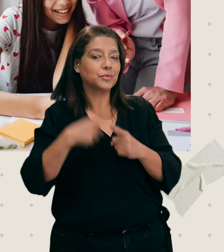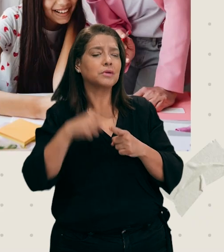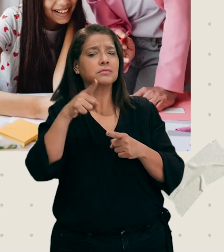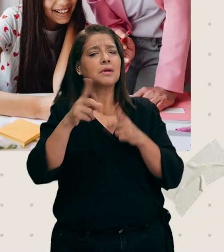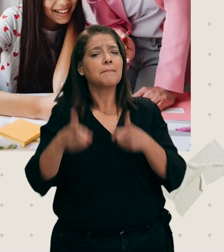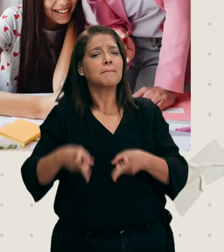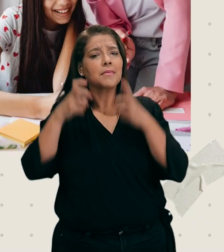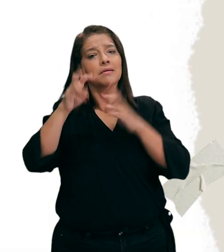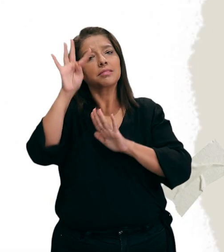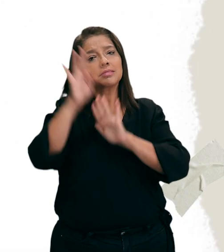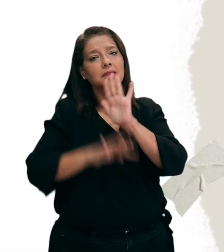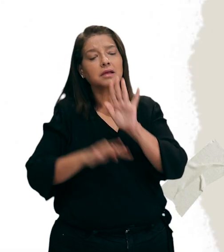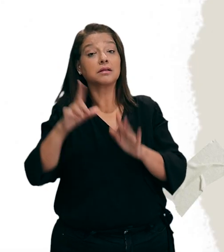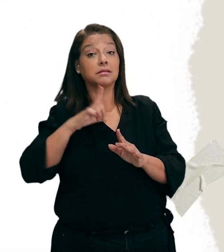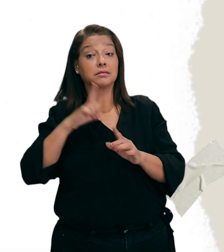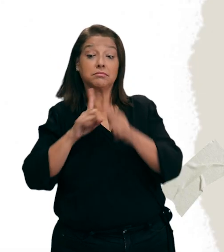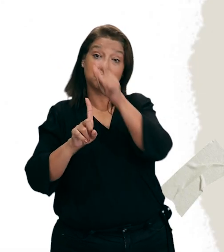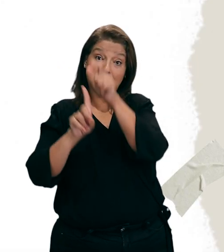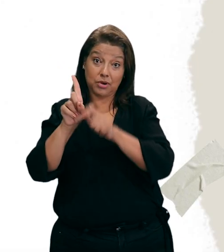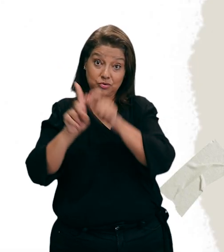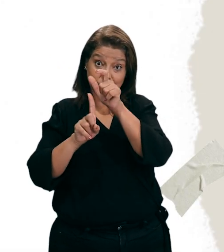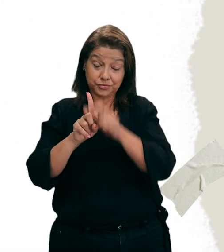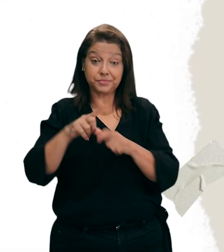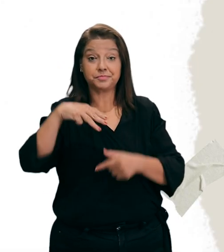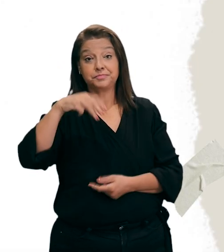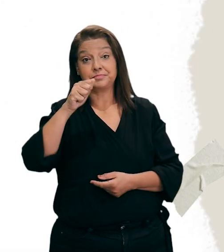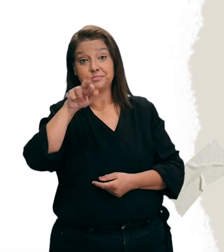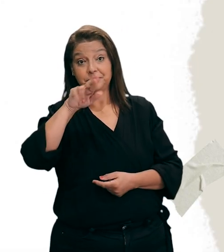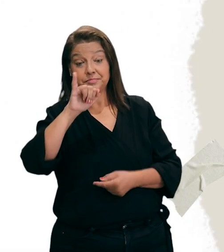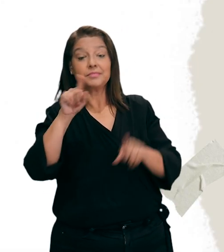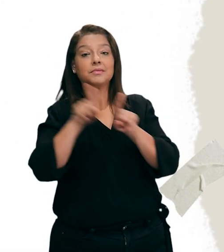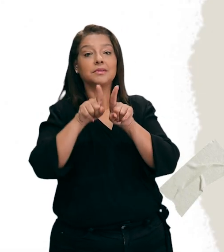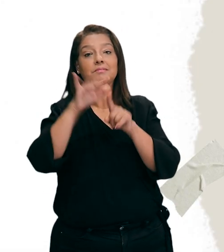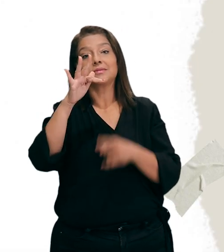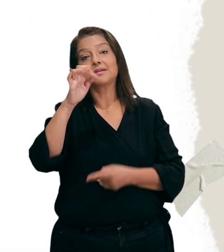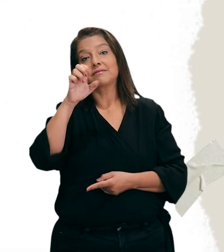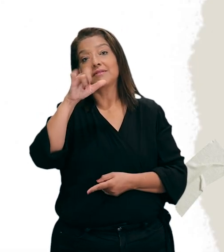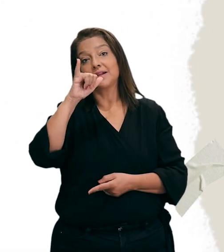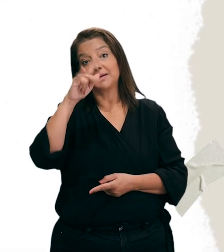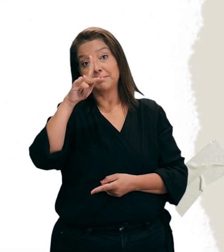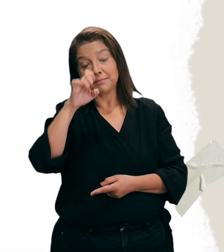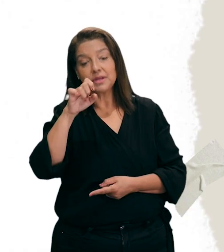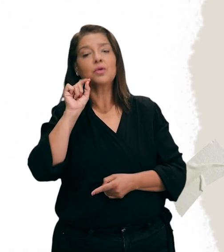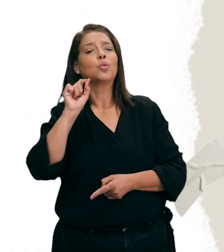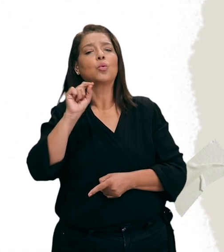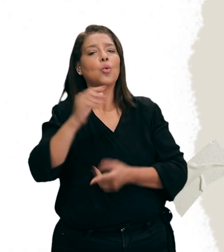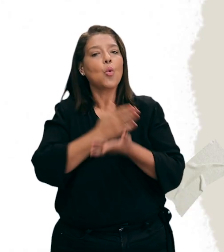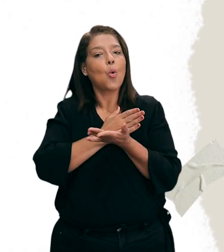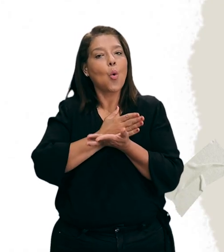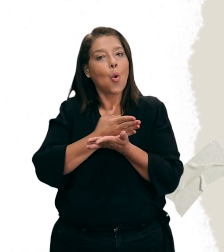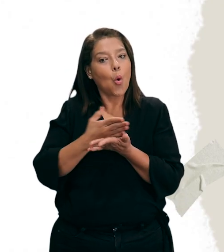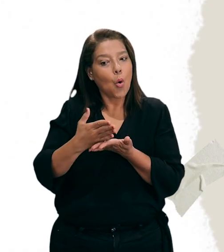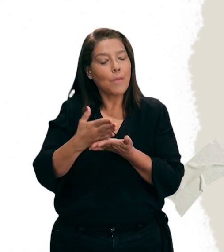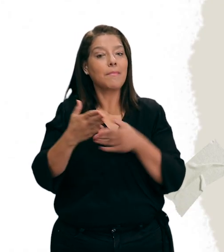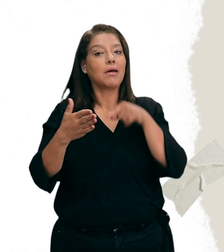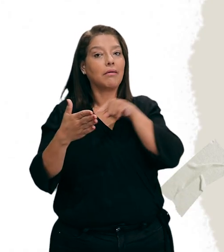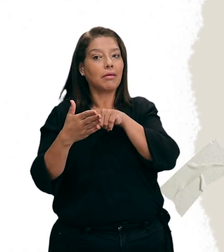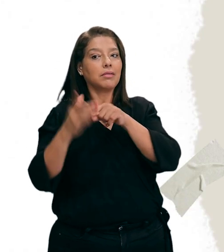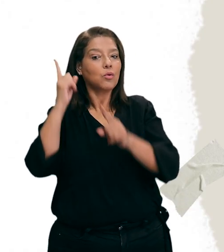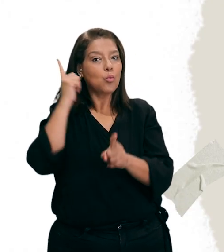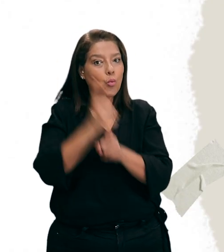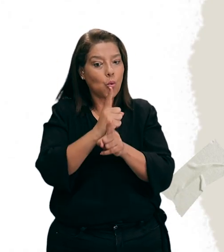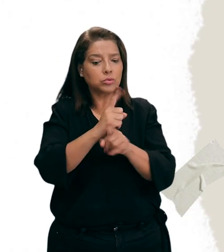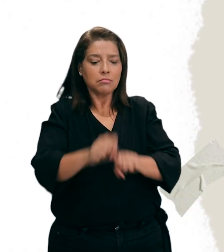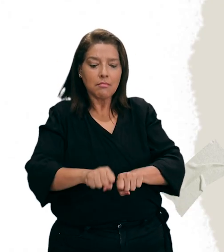Observe que o texto apresenta personagens, Marina e Felipe, em uma situação inicial, em que encontram o mapa, e